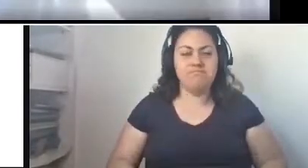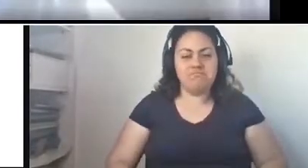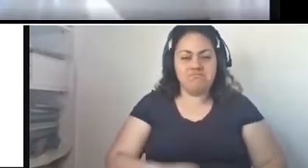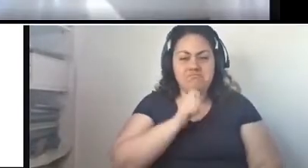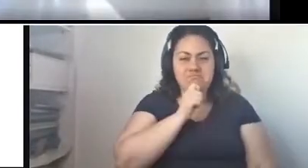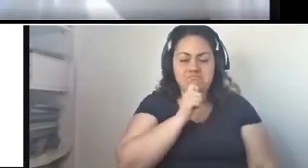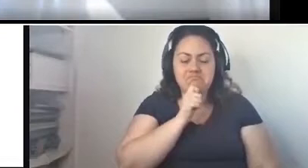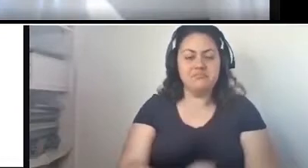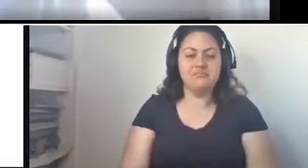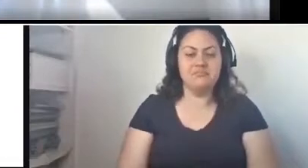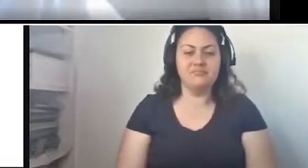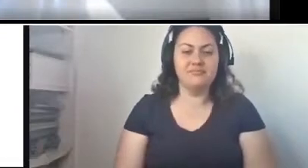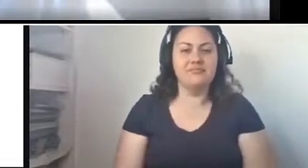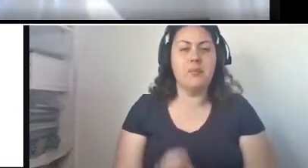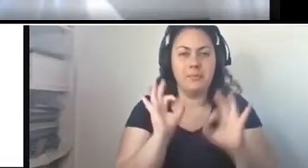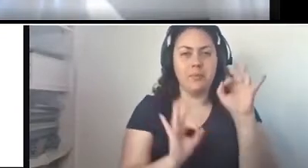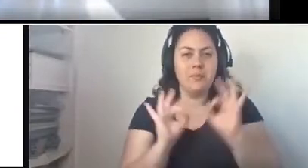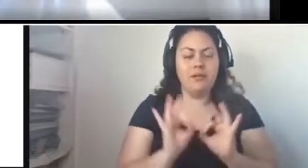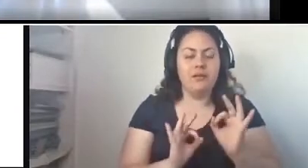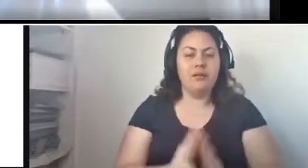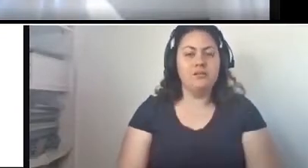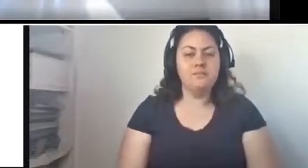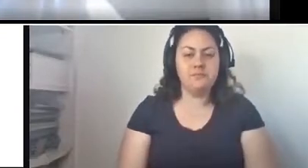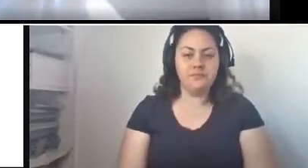Deixa eu fazer aqui.